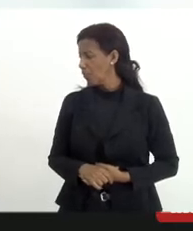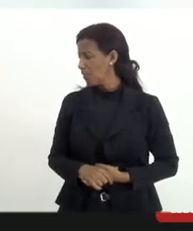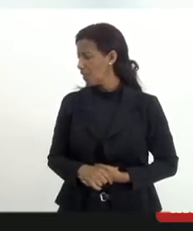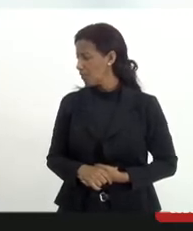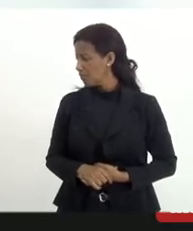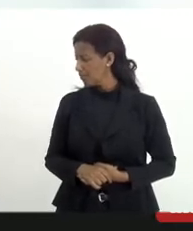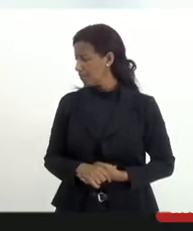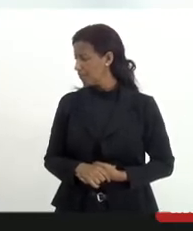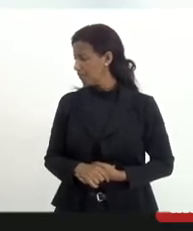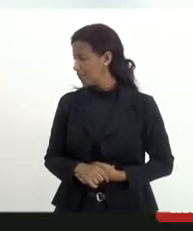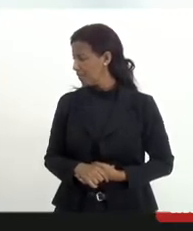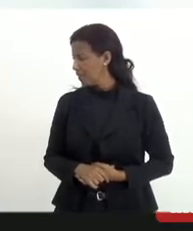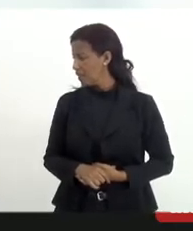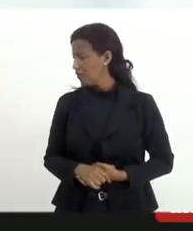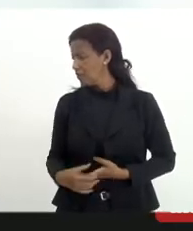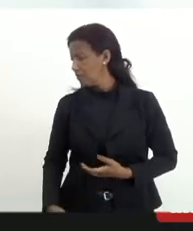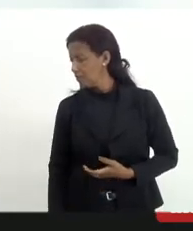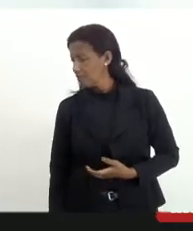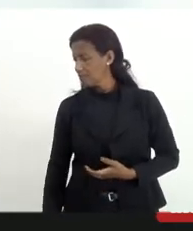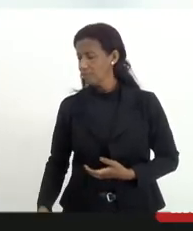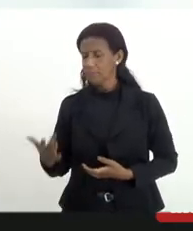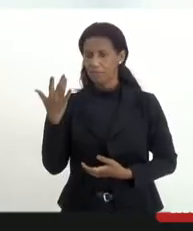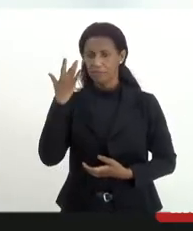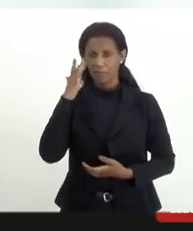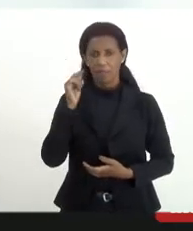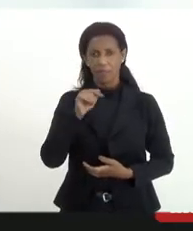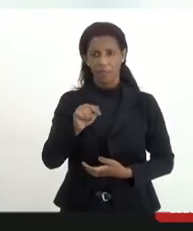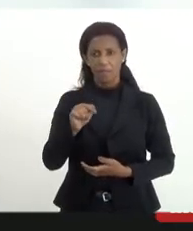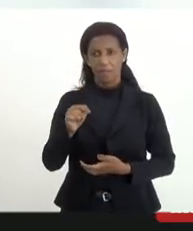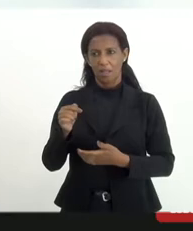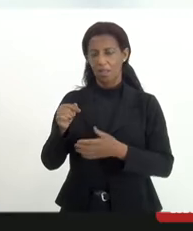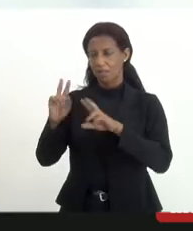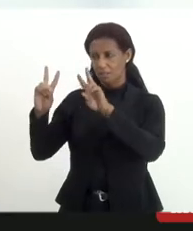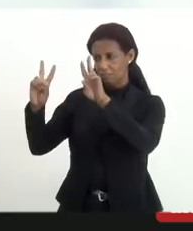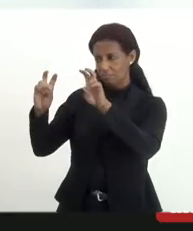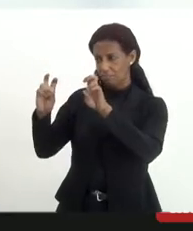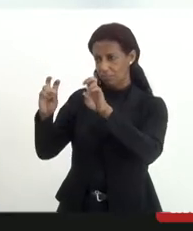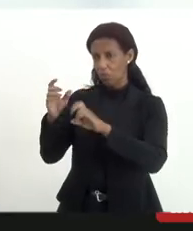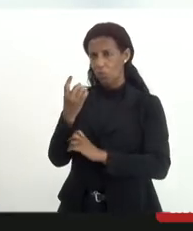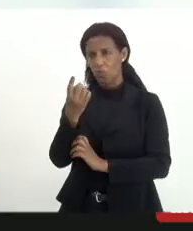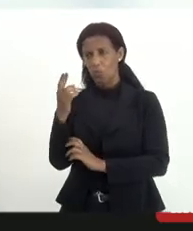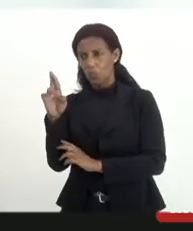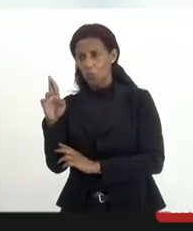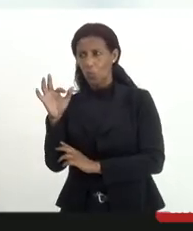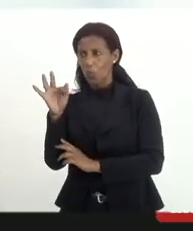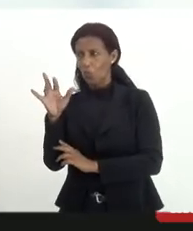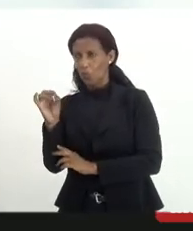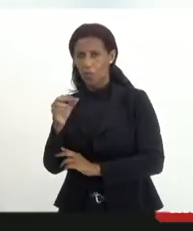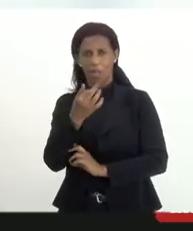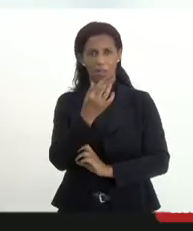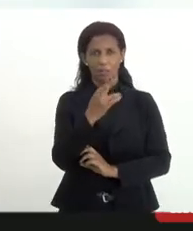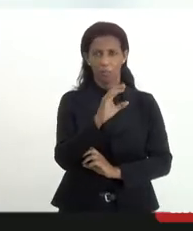Parece, nessa questão, o doutor Fortunato, doutor Paulo Manier,